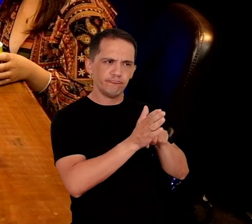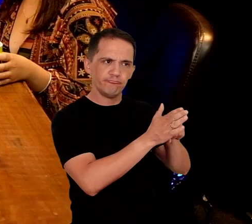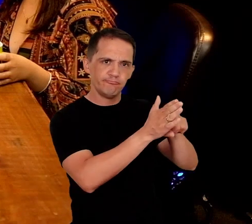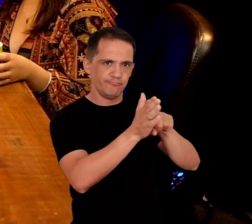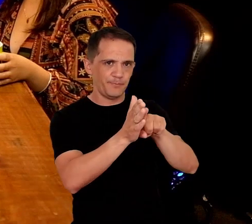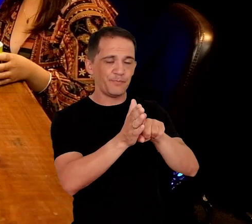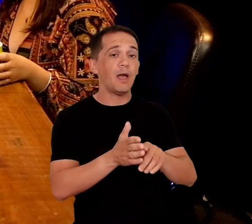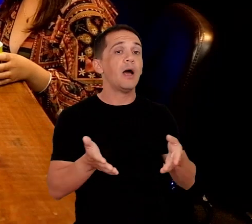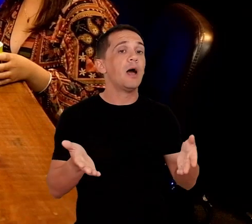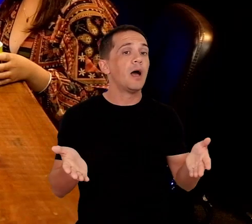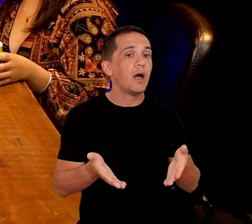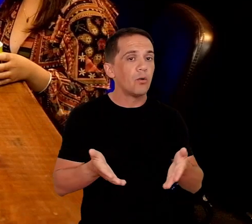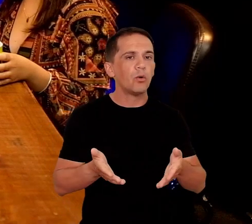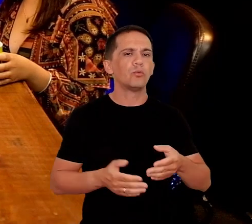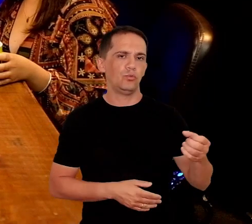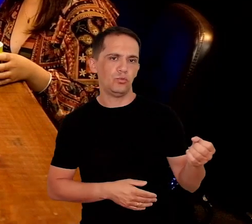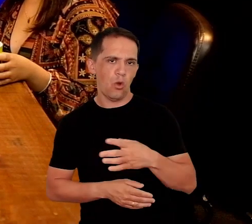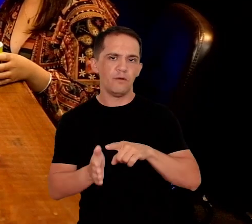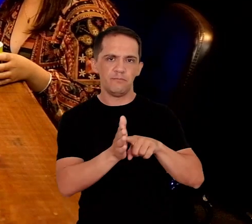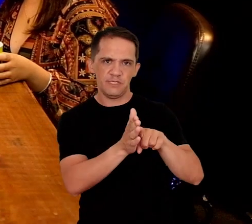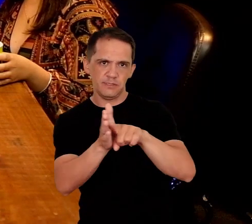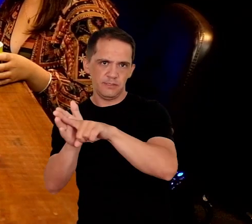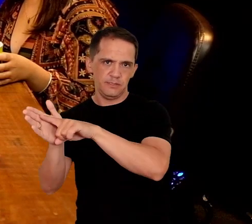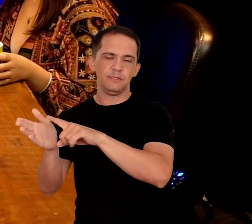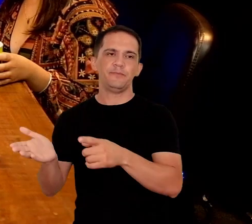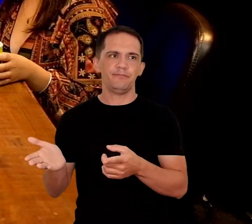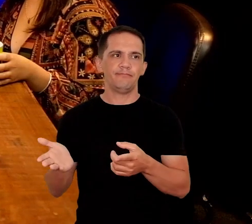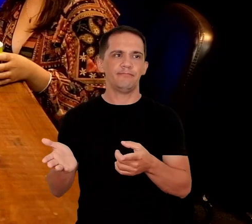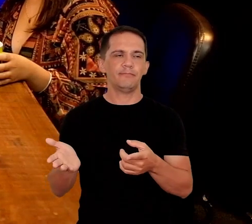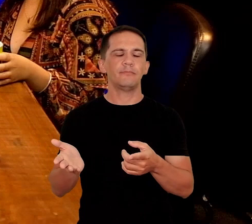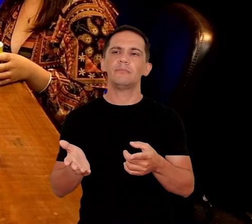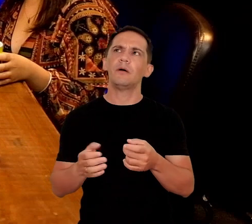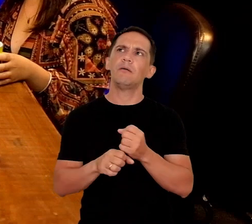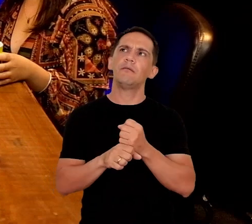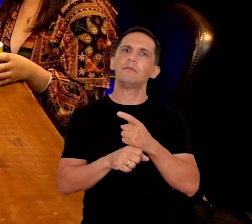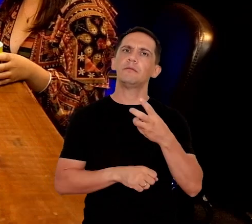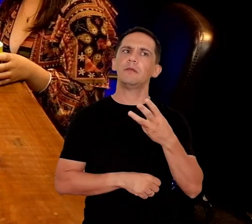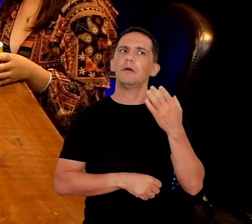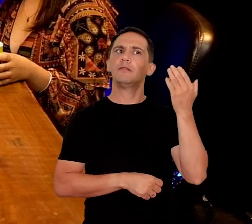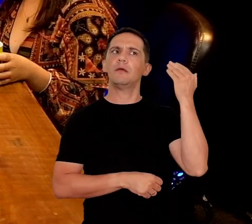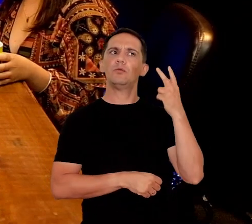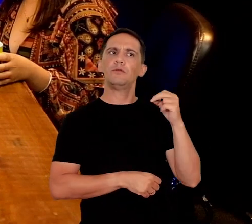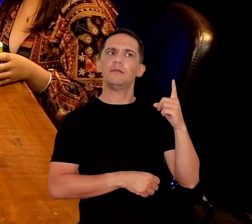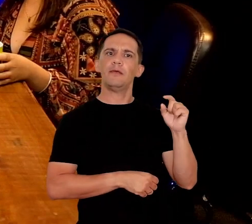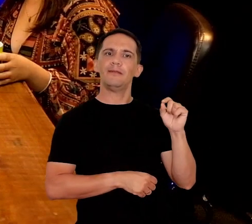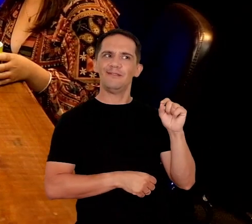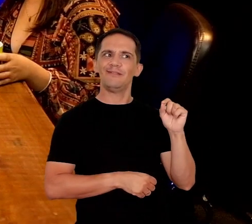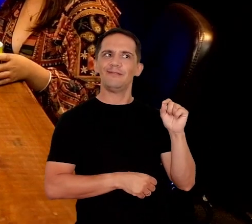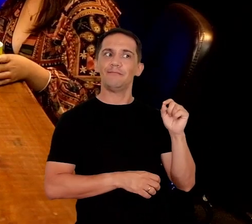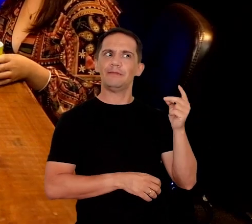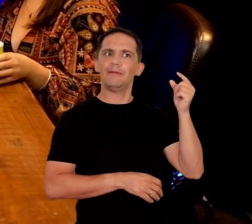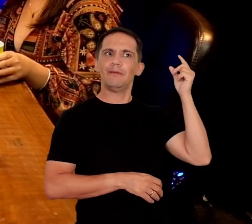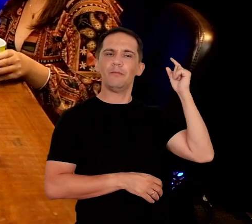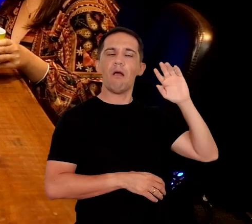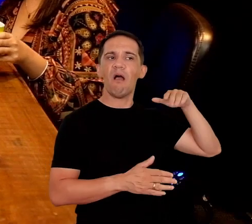nova pesquisa no Brasil, né? Não sabemos 2010, faz muito tempo. Faz tempo. 13 anos, né? Tá. E estão fazendo Não uma teve nova uma pesquisa